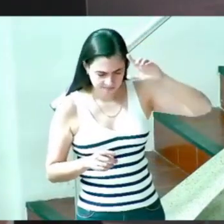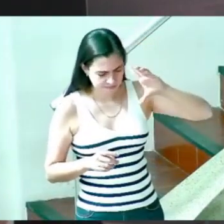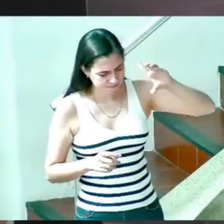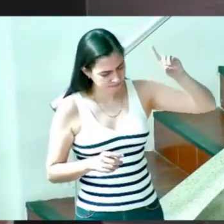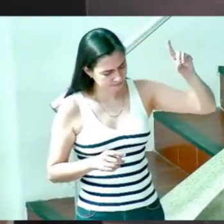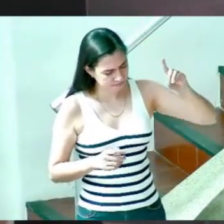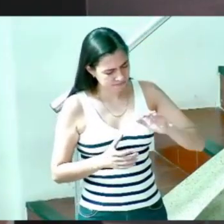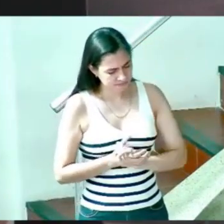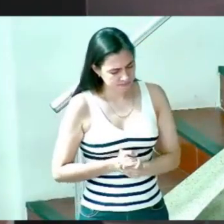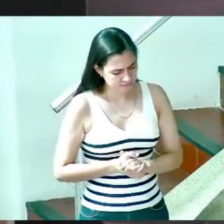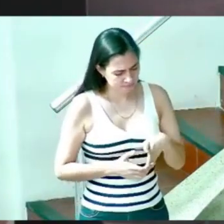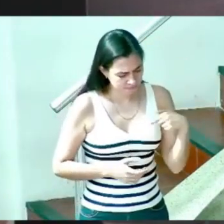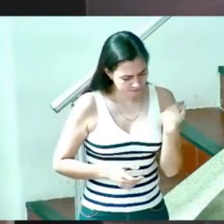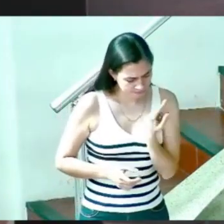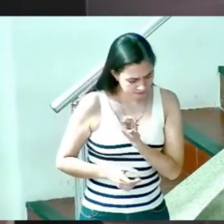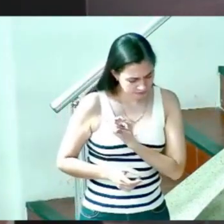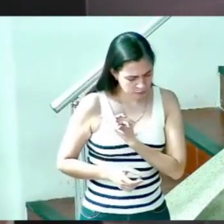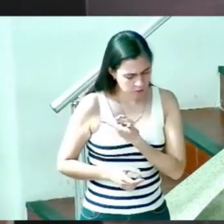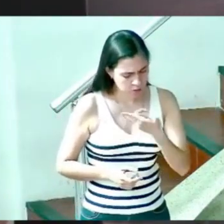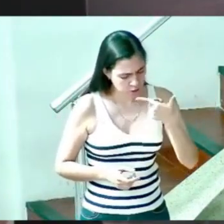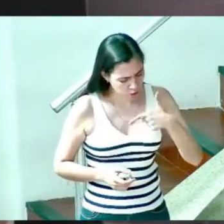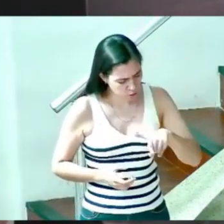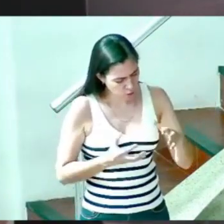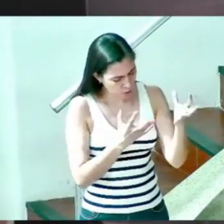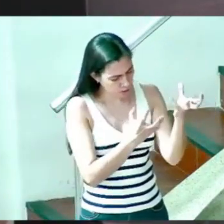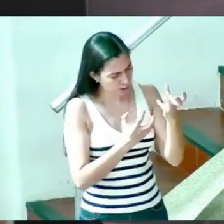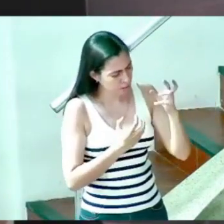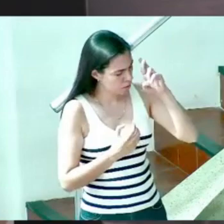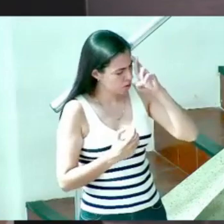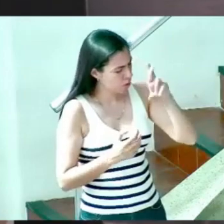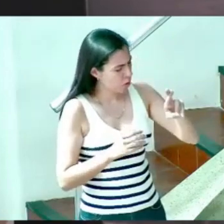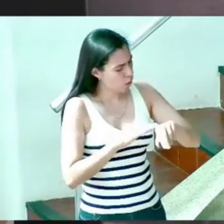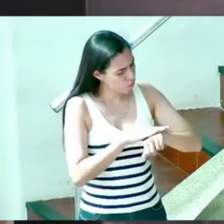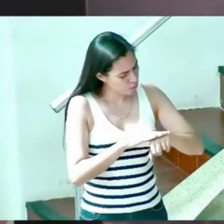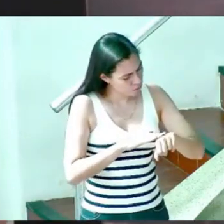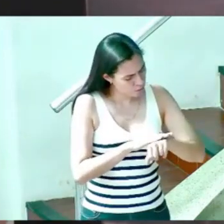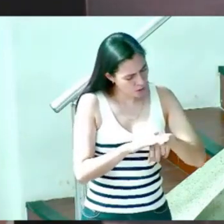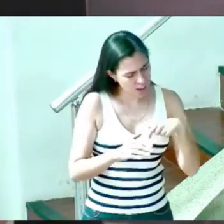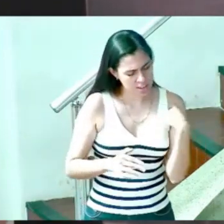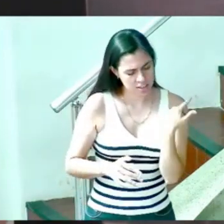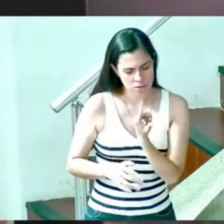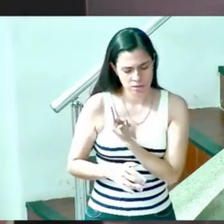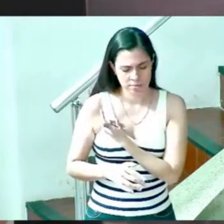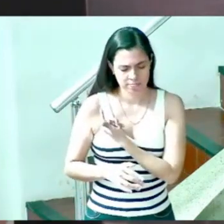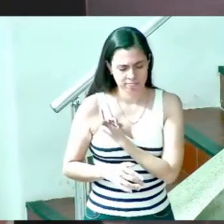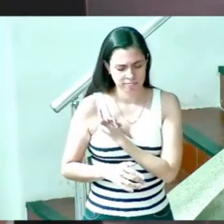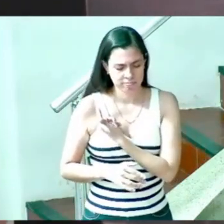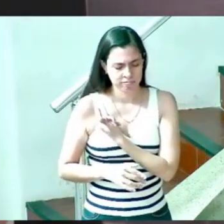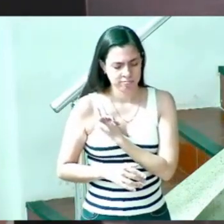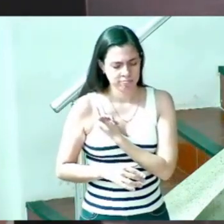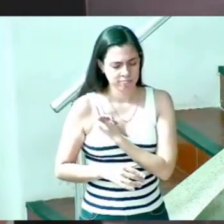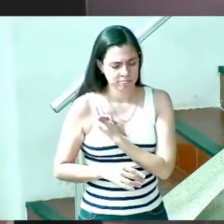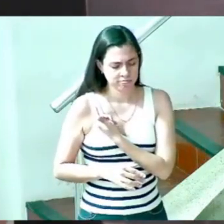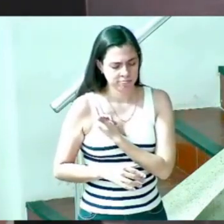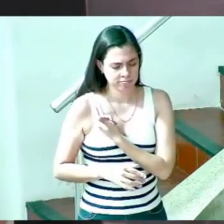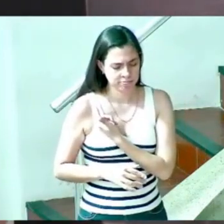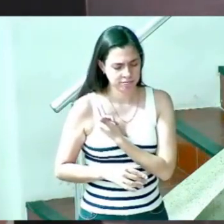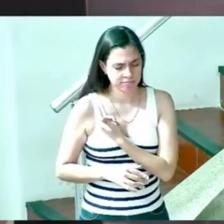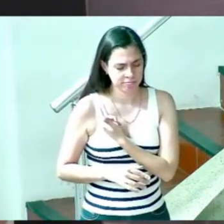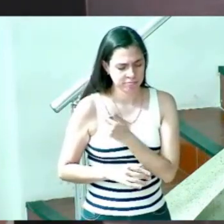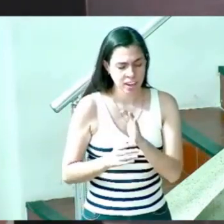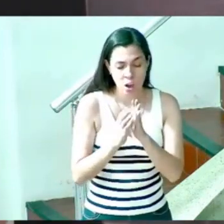mais uma vez fale conosco nesta manhã. Te pedimos que a tua oração, a oração ensinada pelo teu